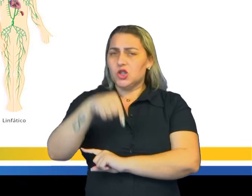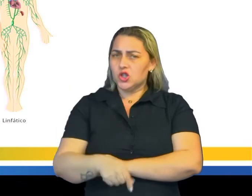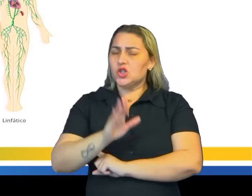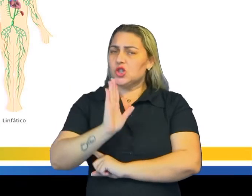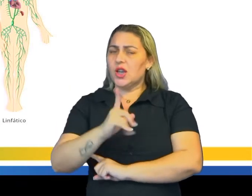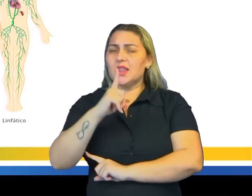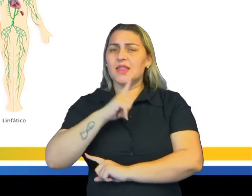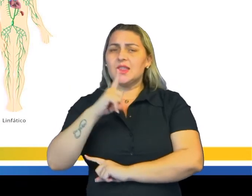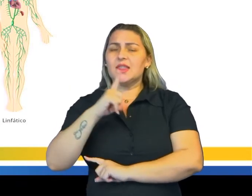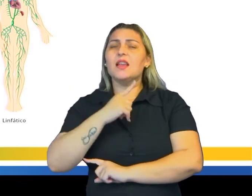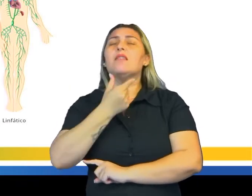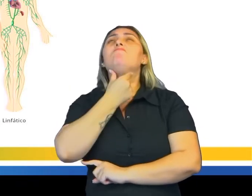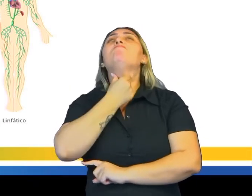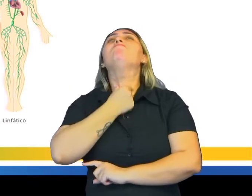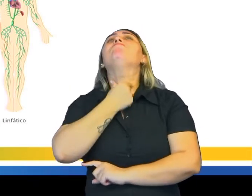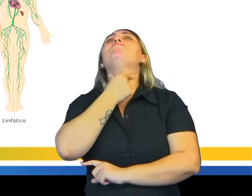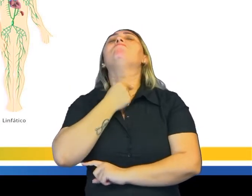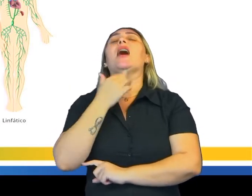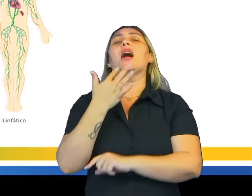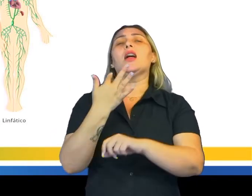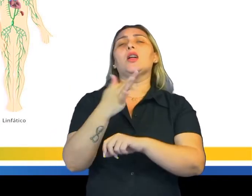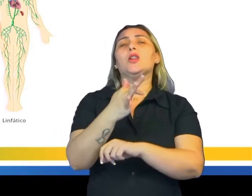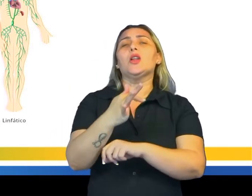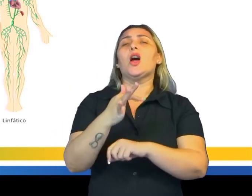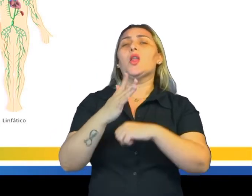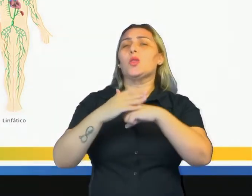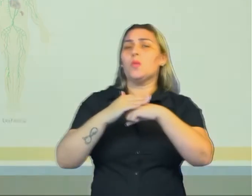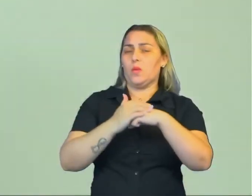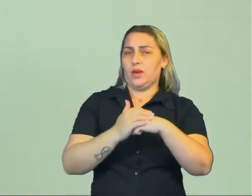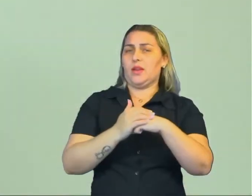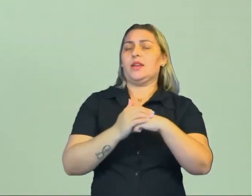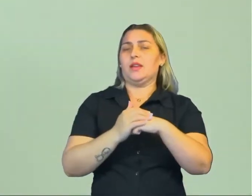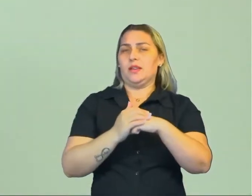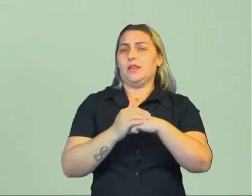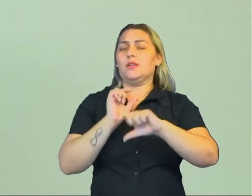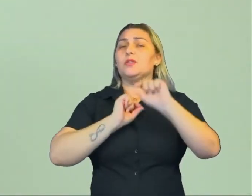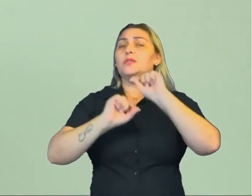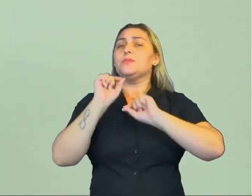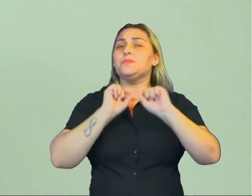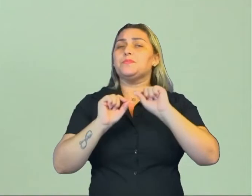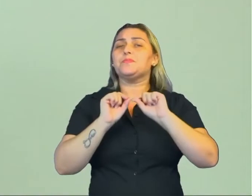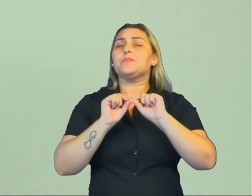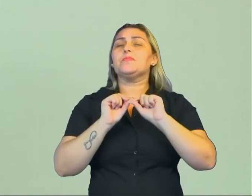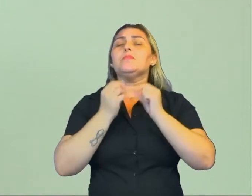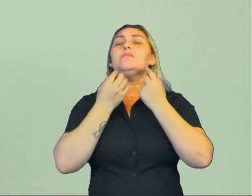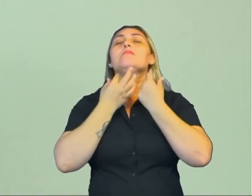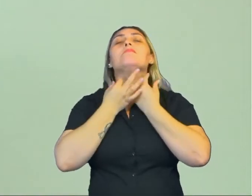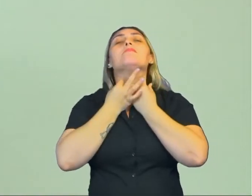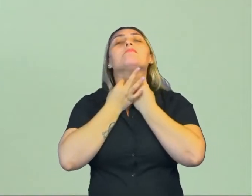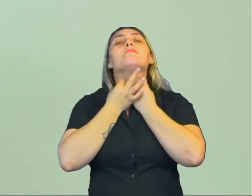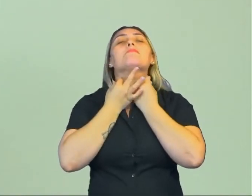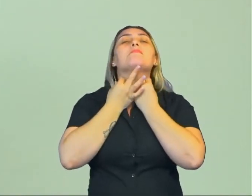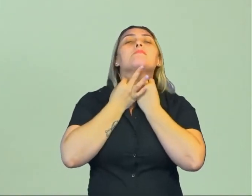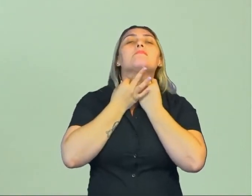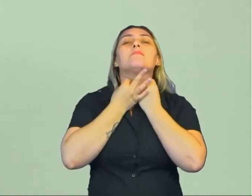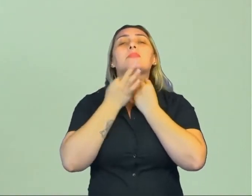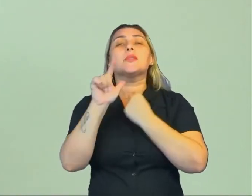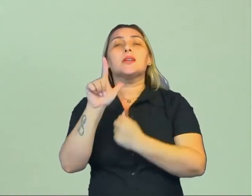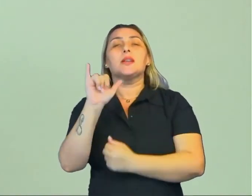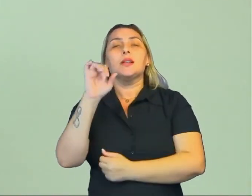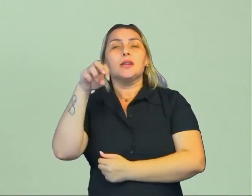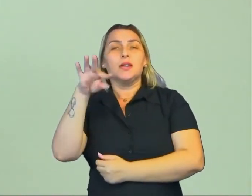já teve uma inflamação na garganta e essa inflamação inflamou os nódulos